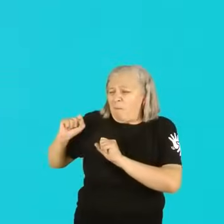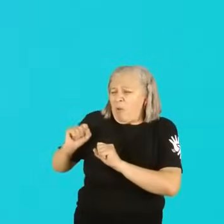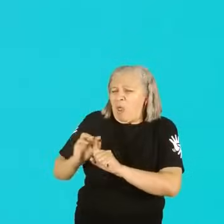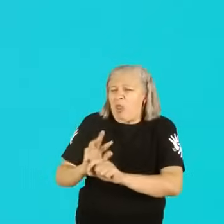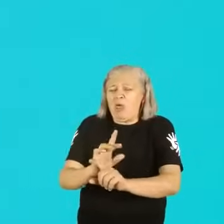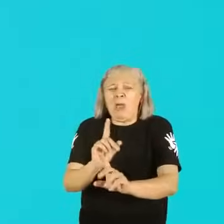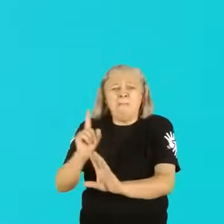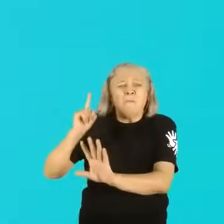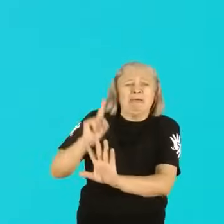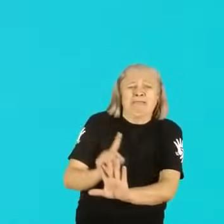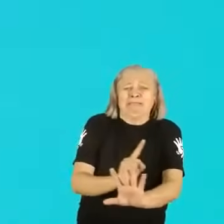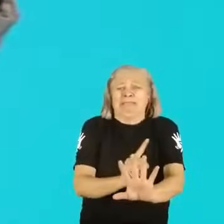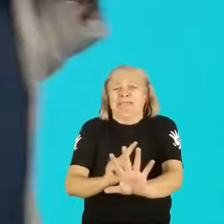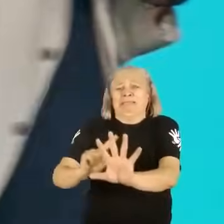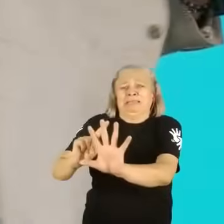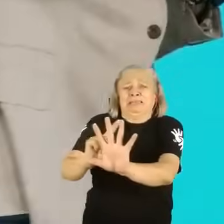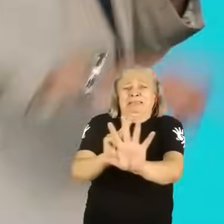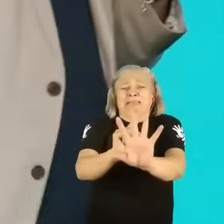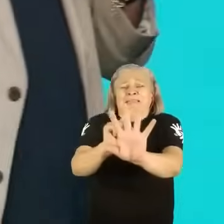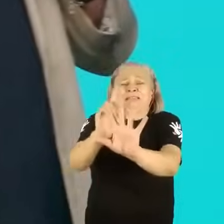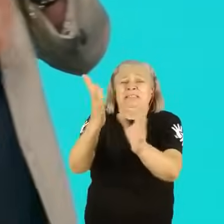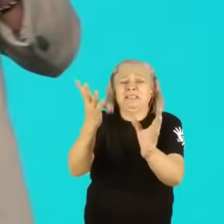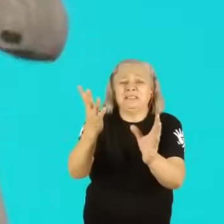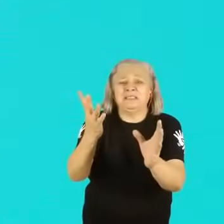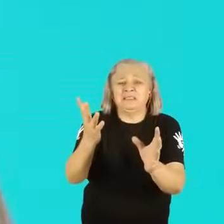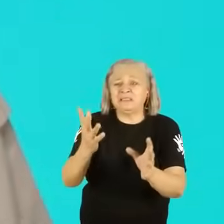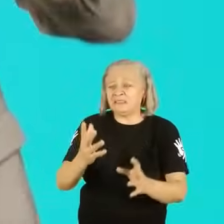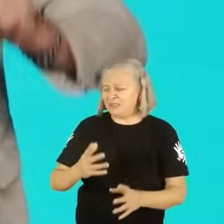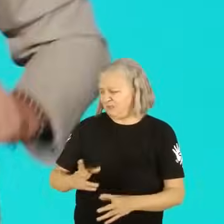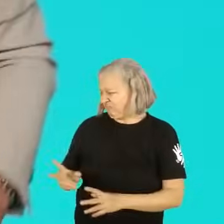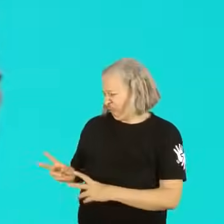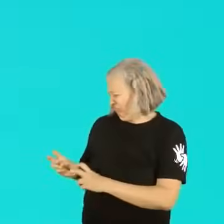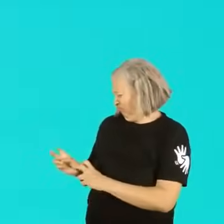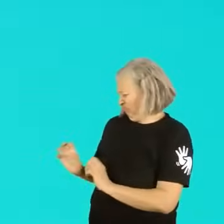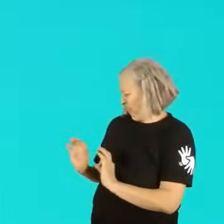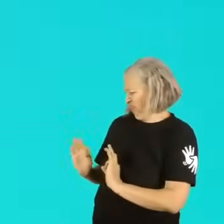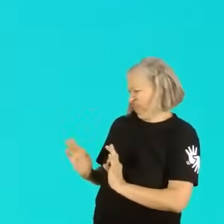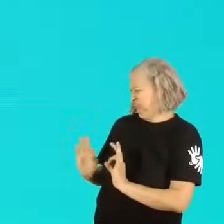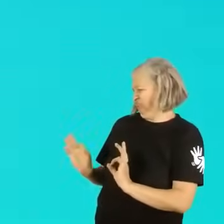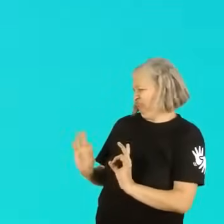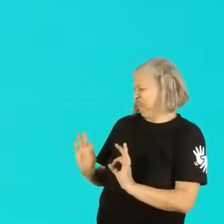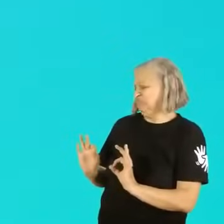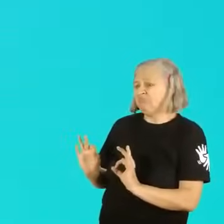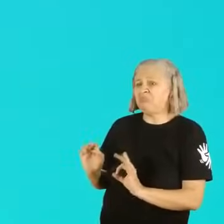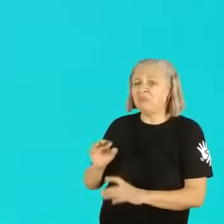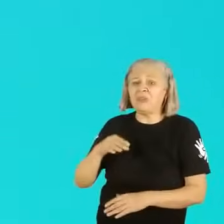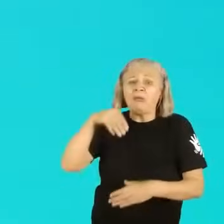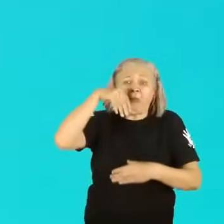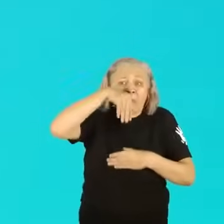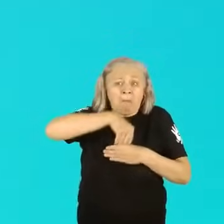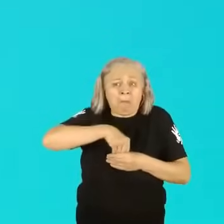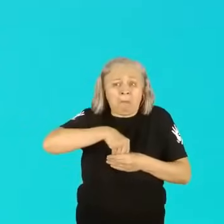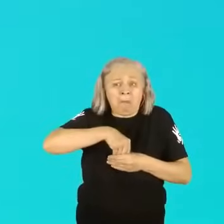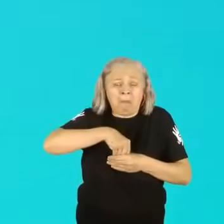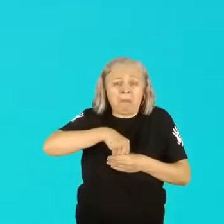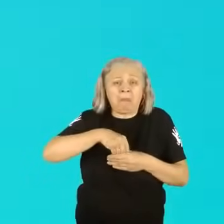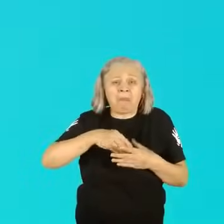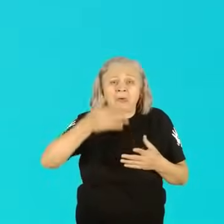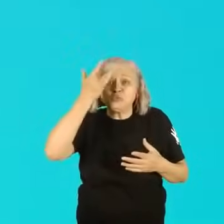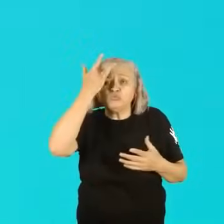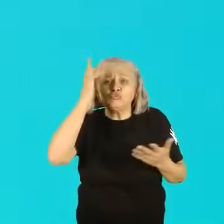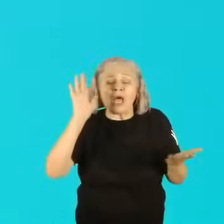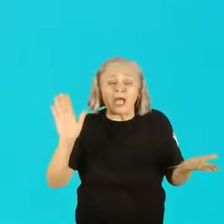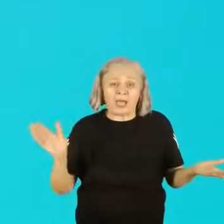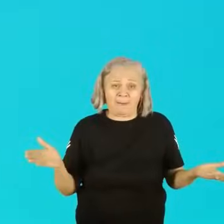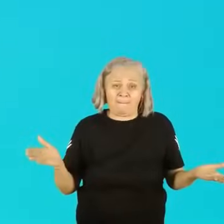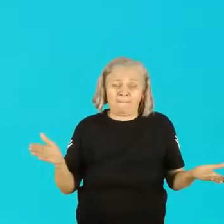multidão. E ninguém a nota no meio da multidão, porque você sabe que uma coisa que acontece no meio da multidão, nós